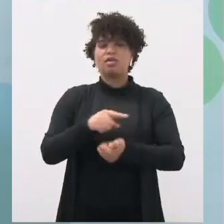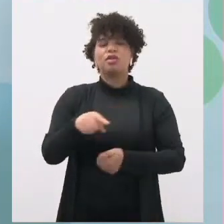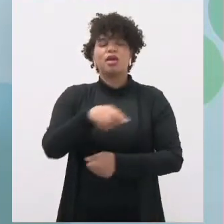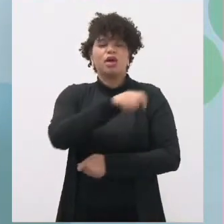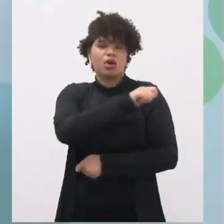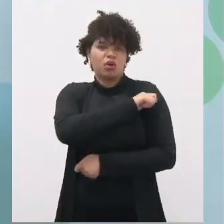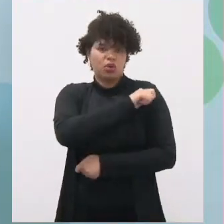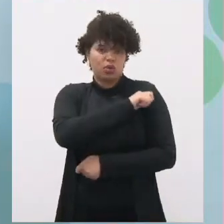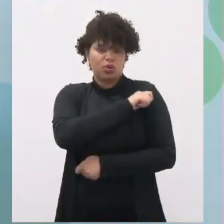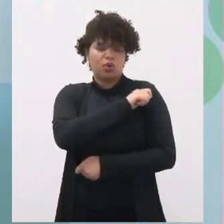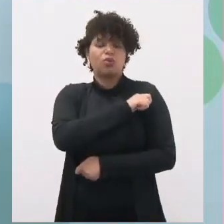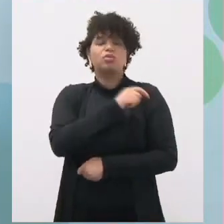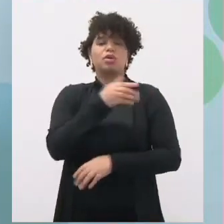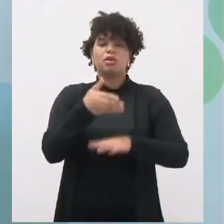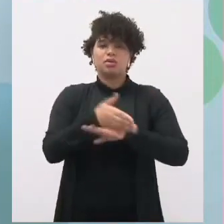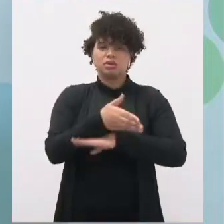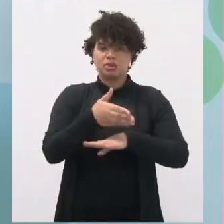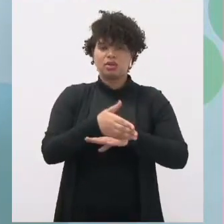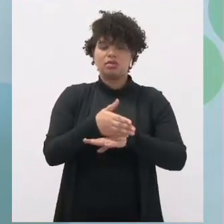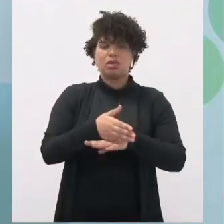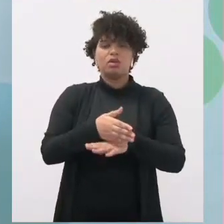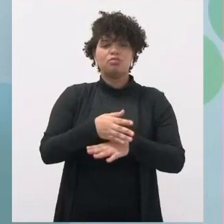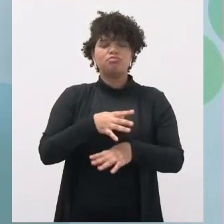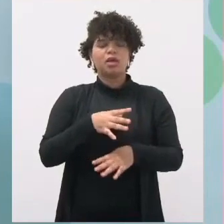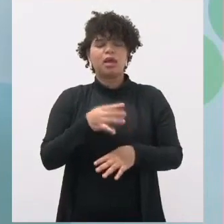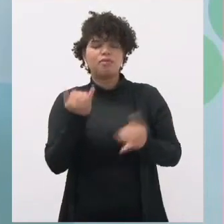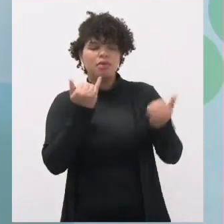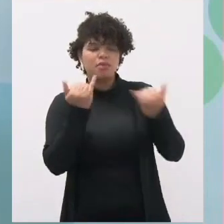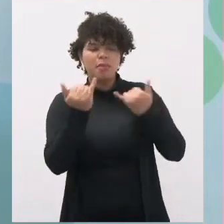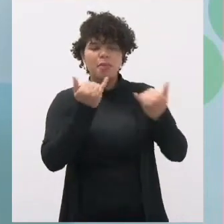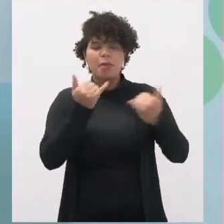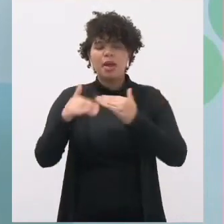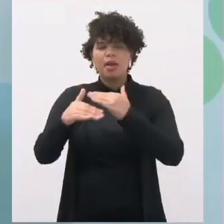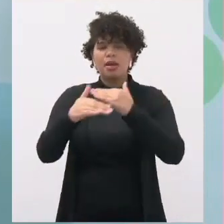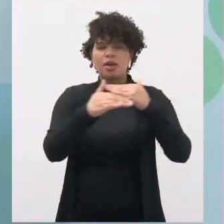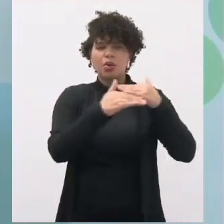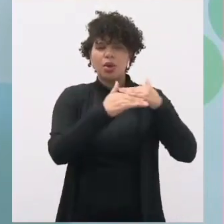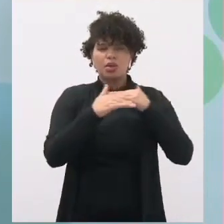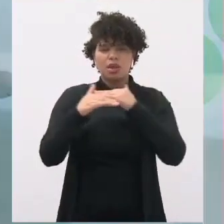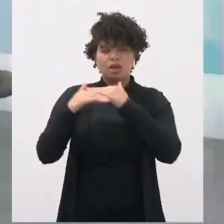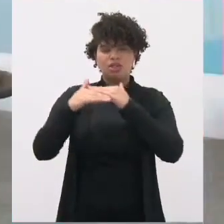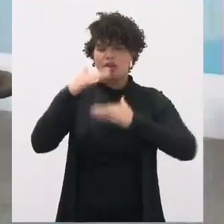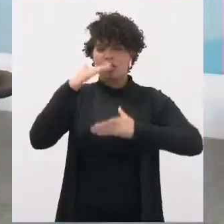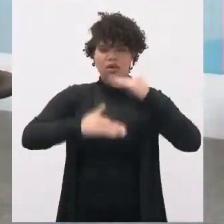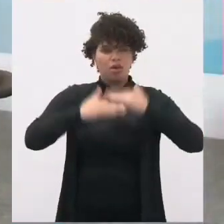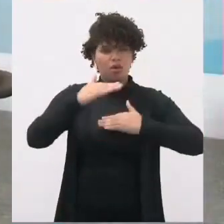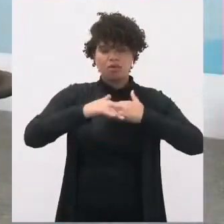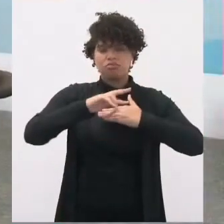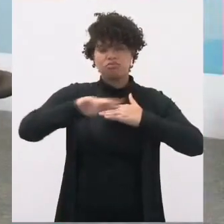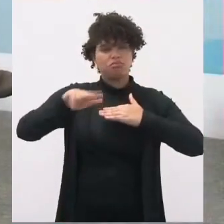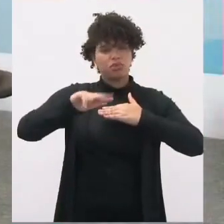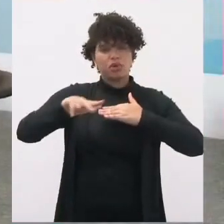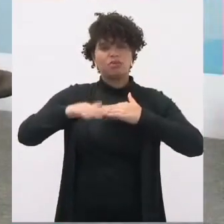possam ter acesso ao conhecimento de forma igualitária e com equidade.